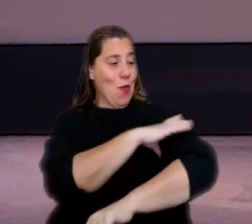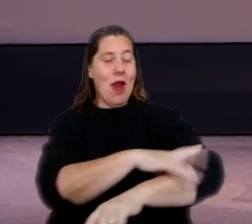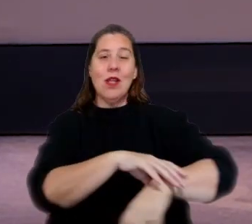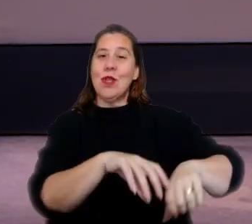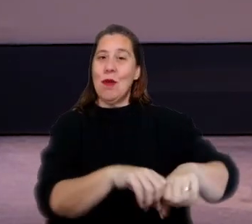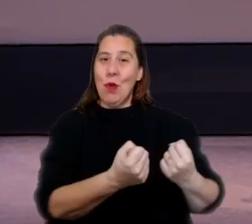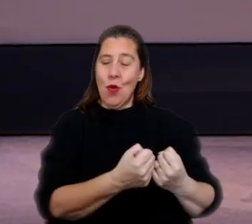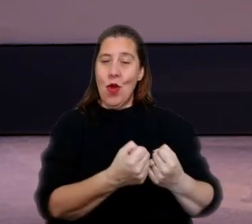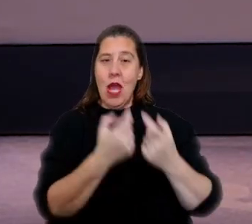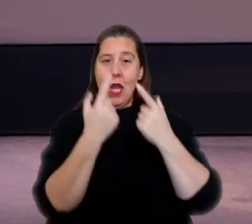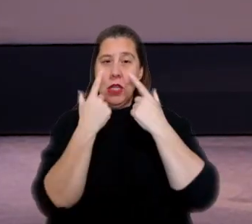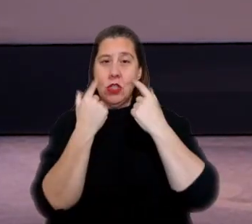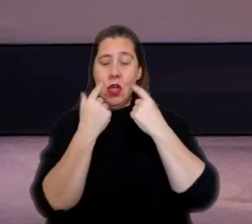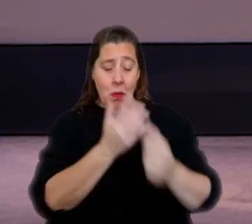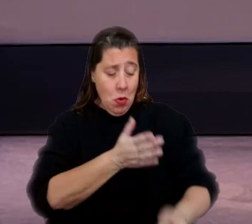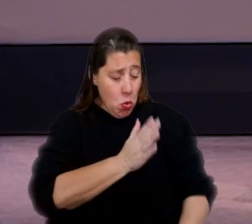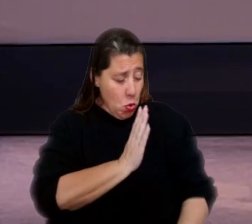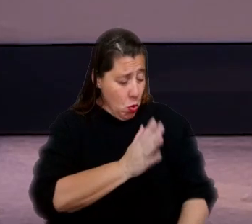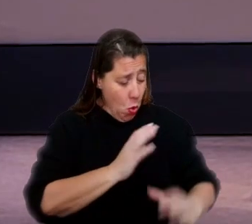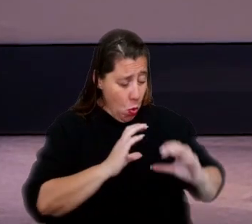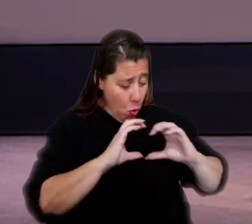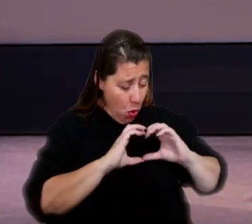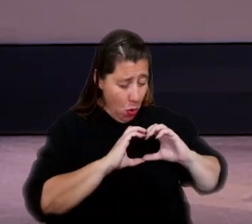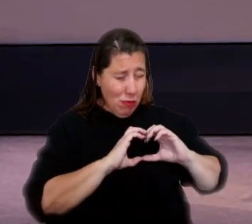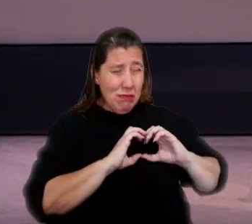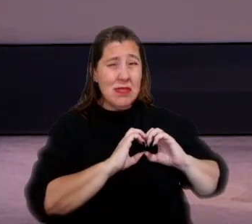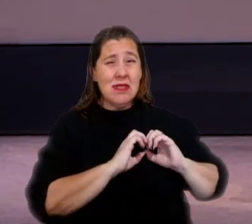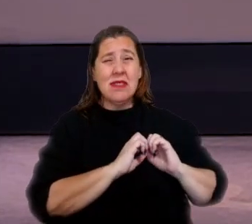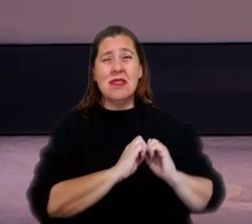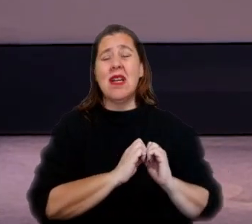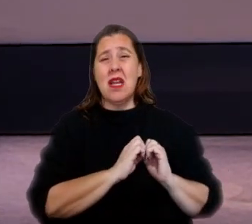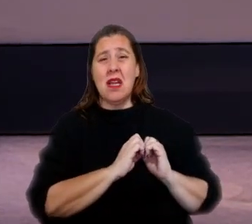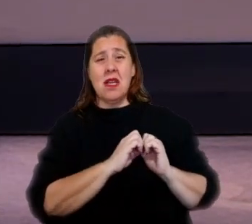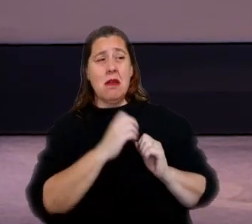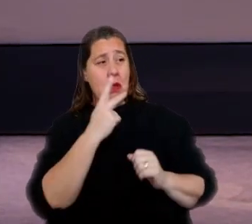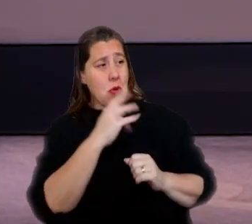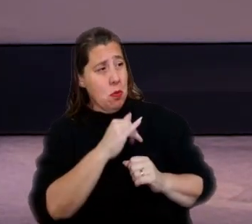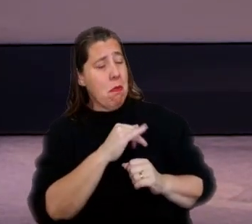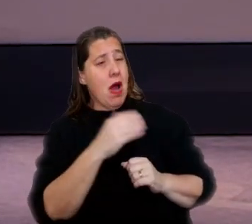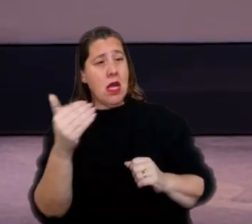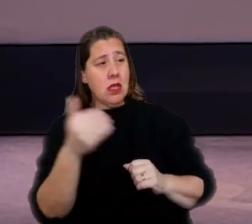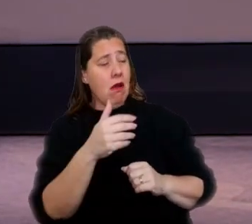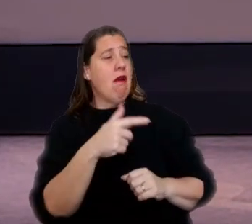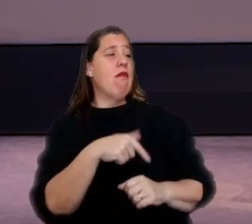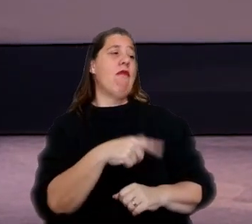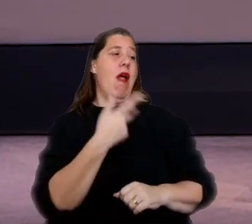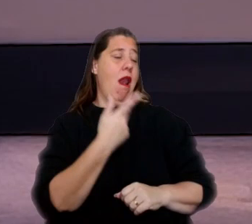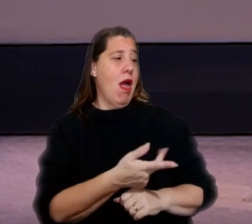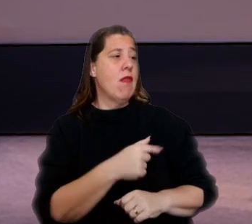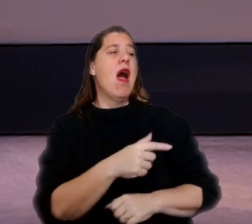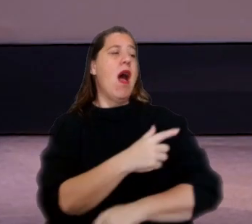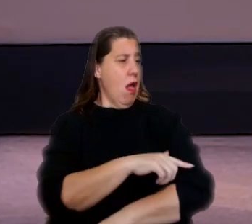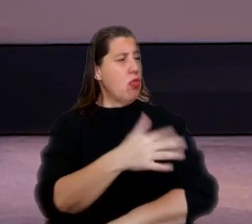braço quebrou, ele chora porque o coração dele quebrou, né? E aí o pai chega e o pai, ai, o braço dói mesmo, porque